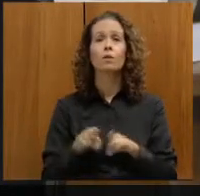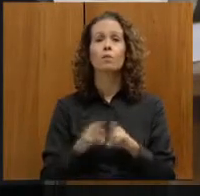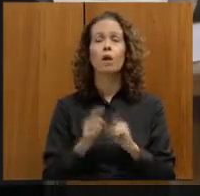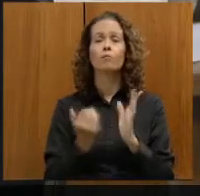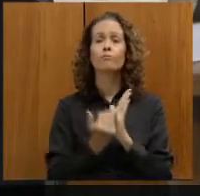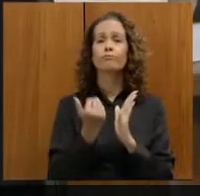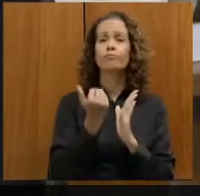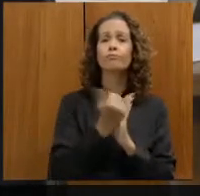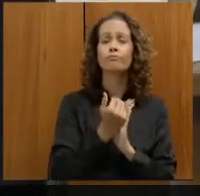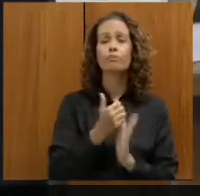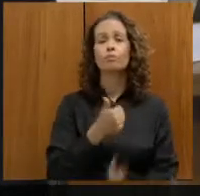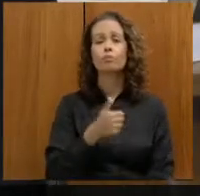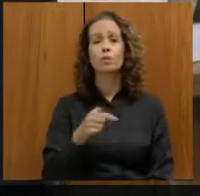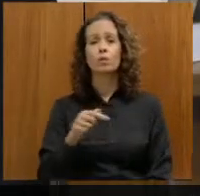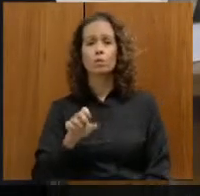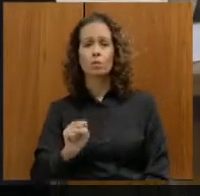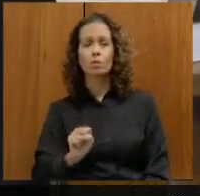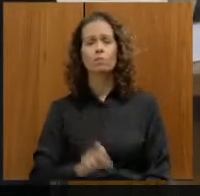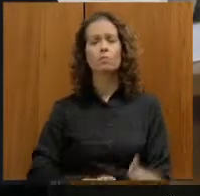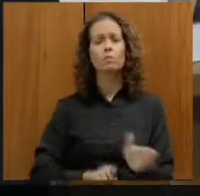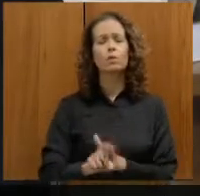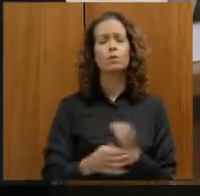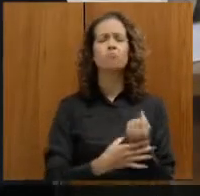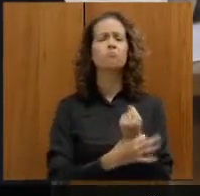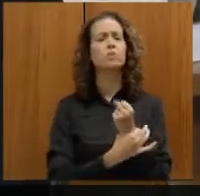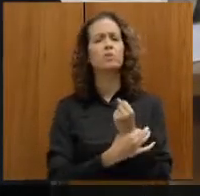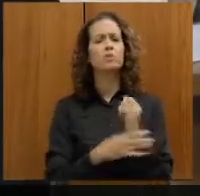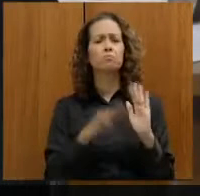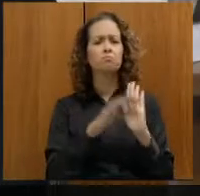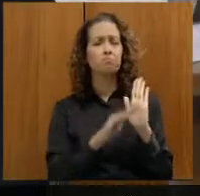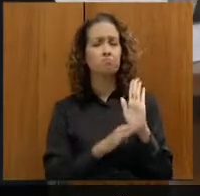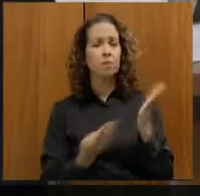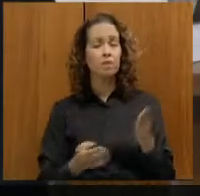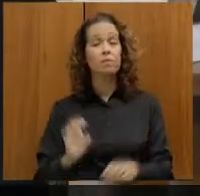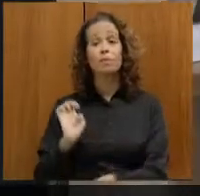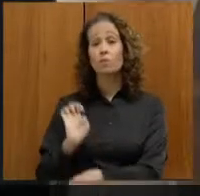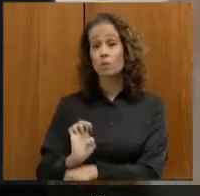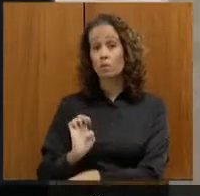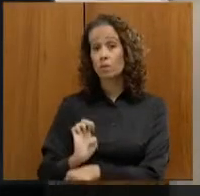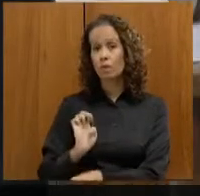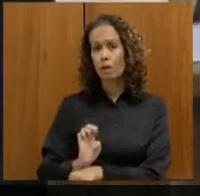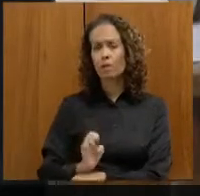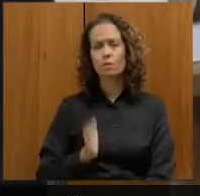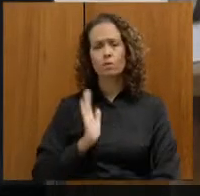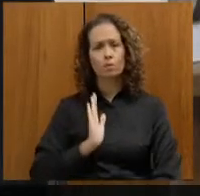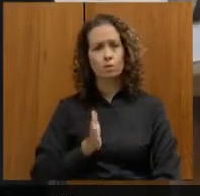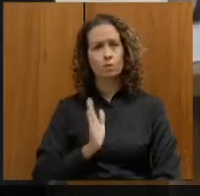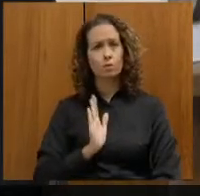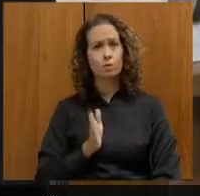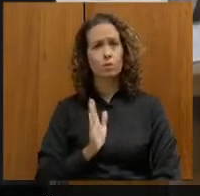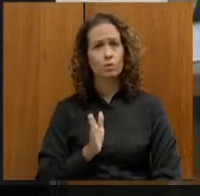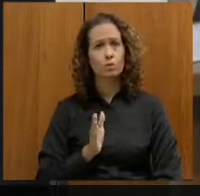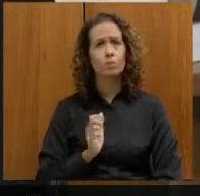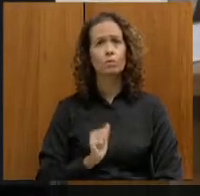definida na 178 só perguntou as garantias O Estado está consignado é